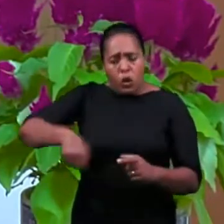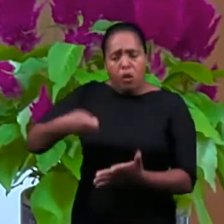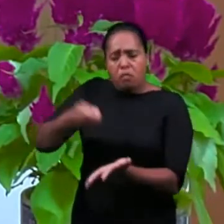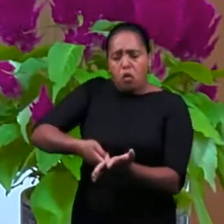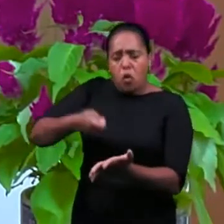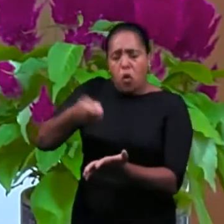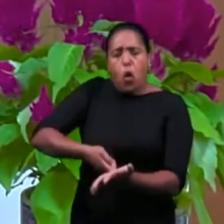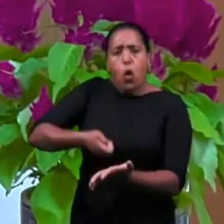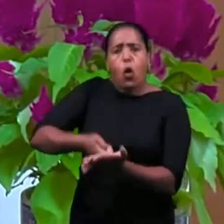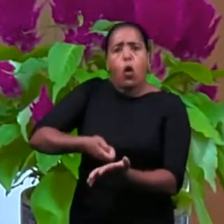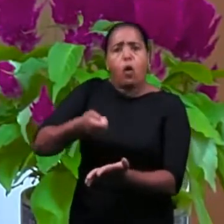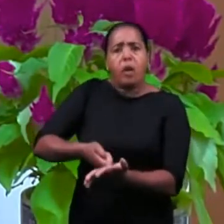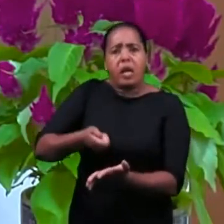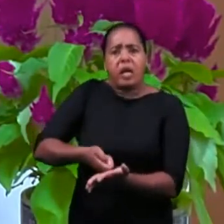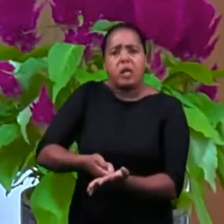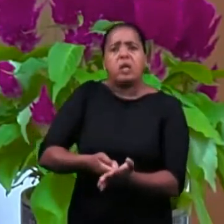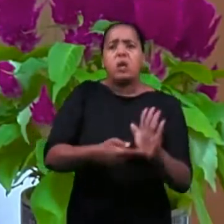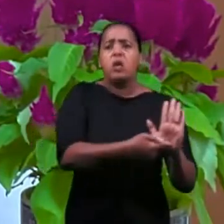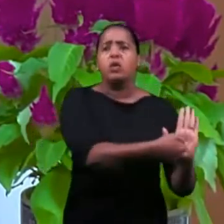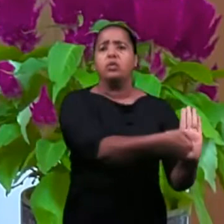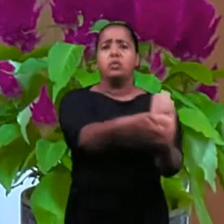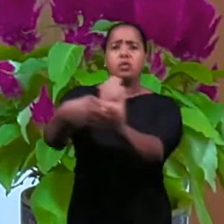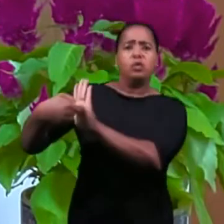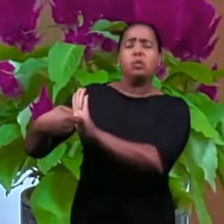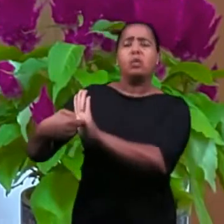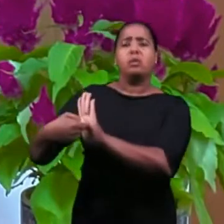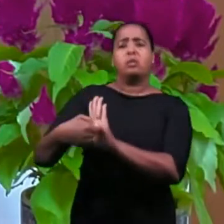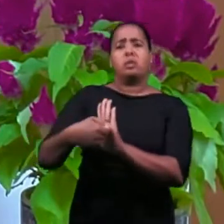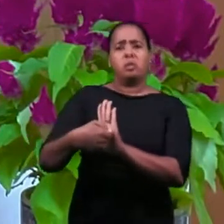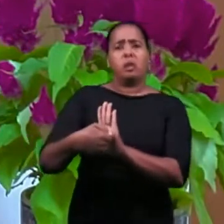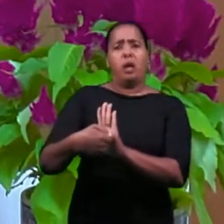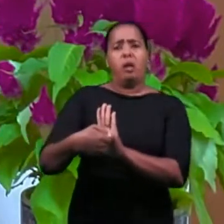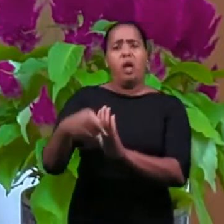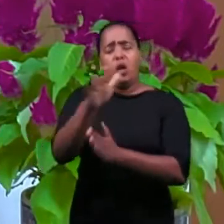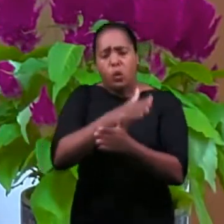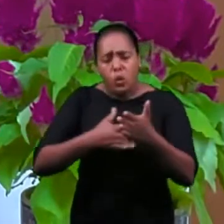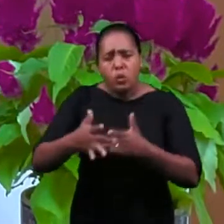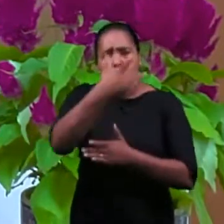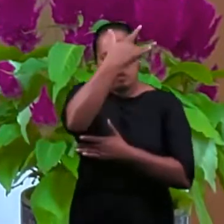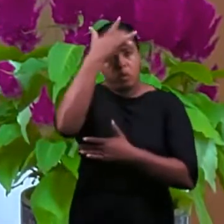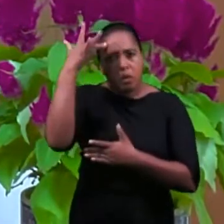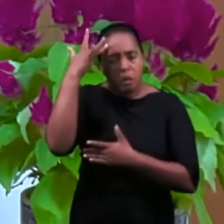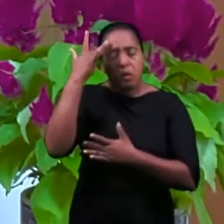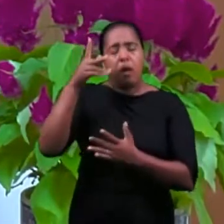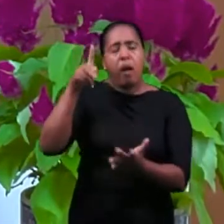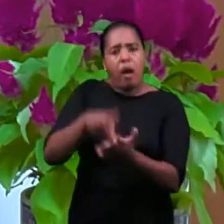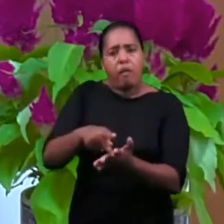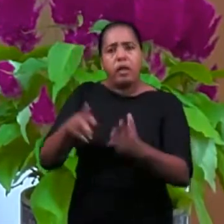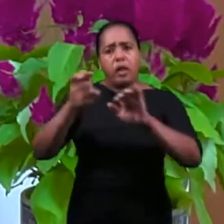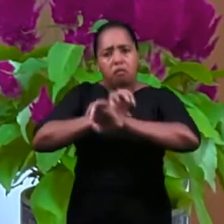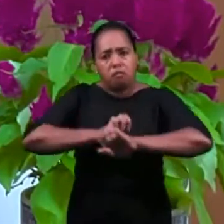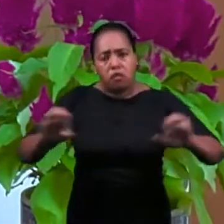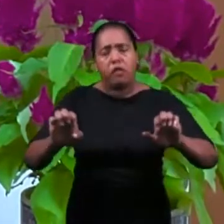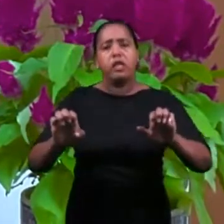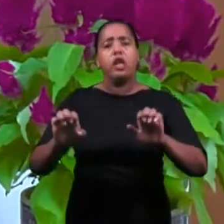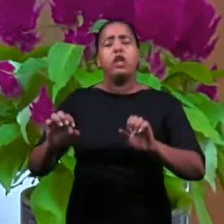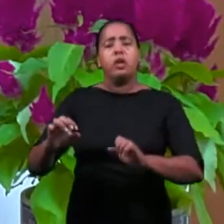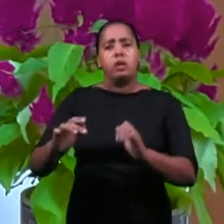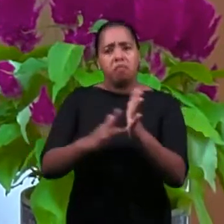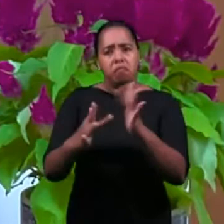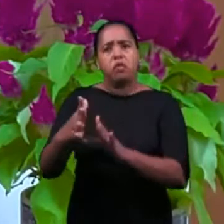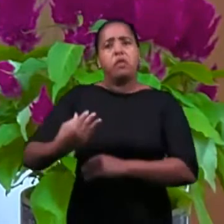isso para todo o mundo. E a verdade do Evangelho é essa: Jesus está